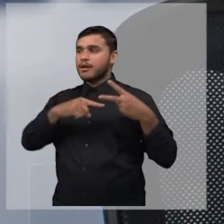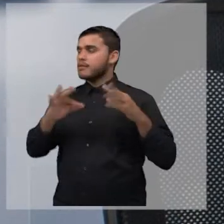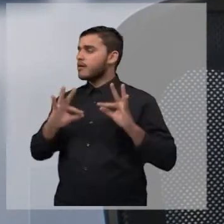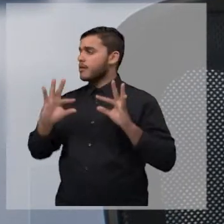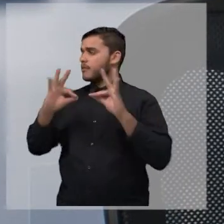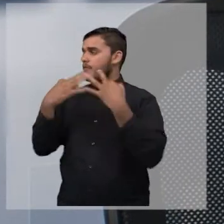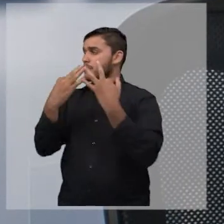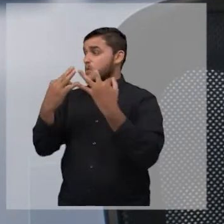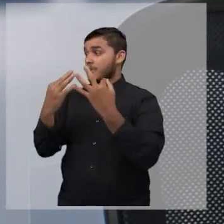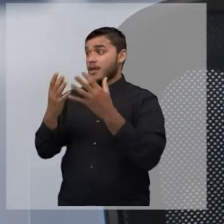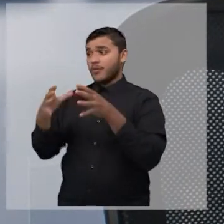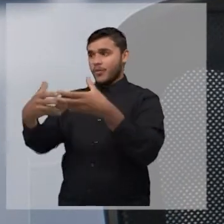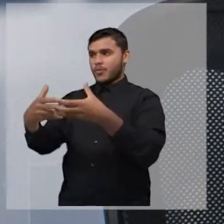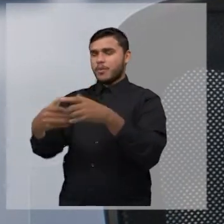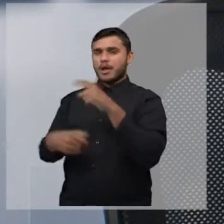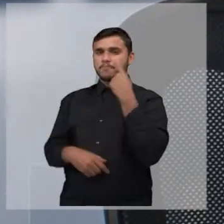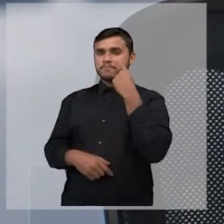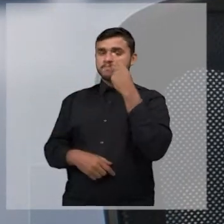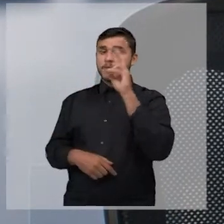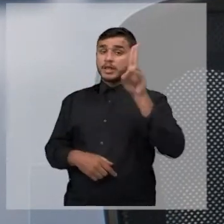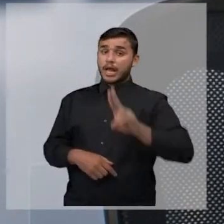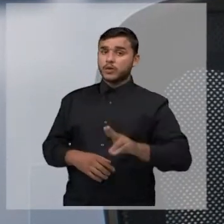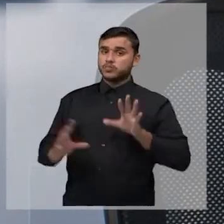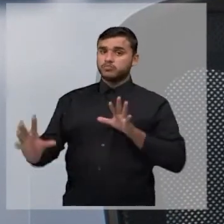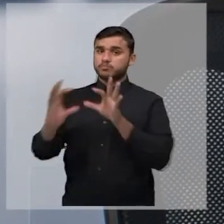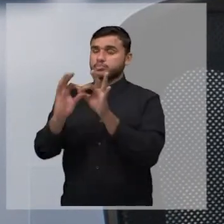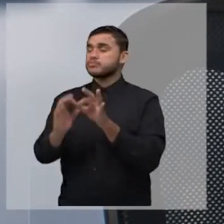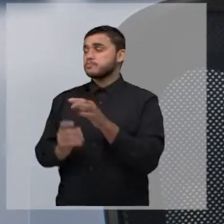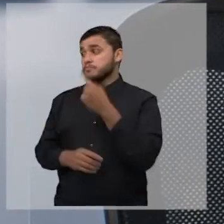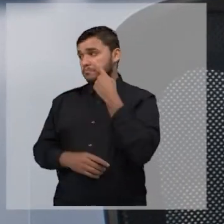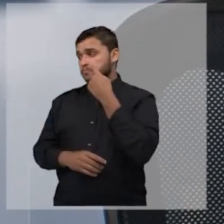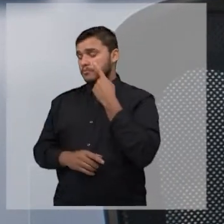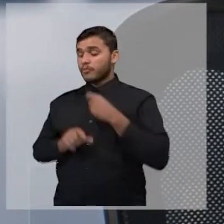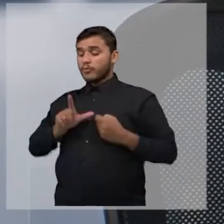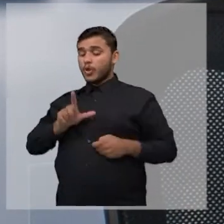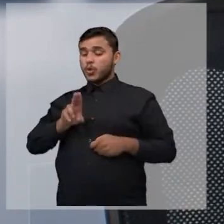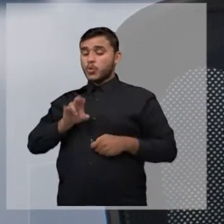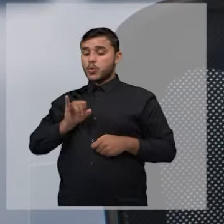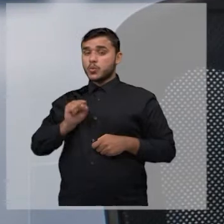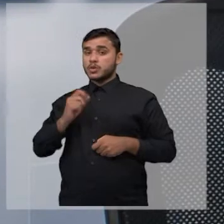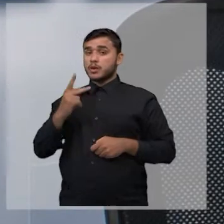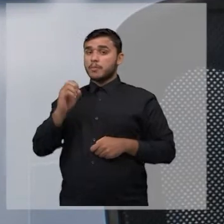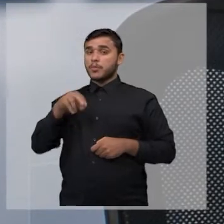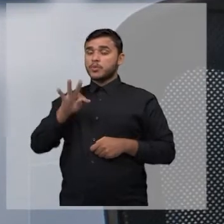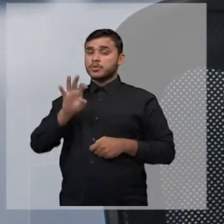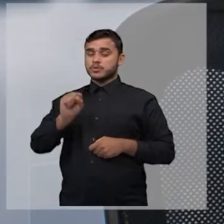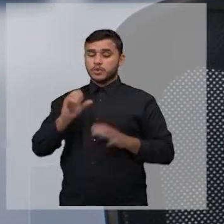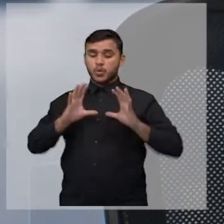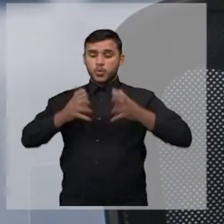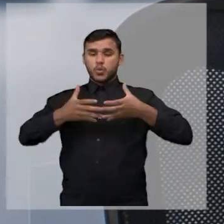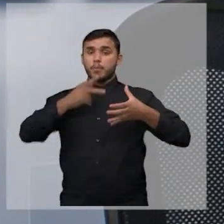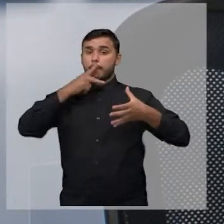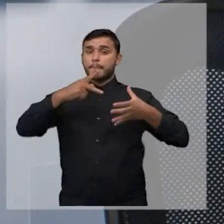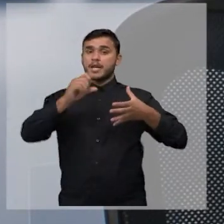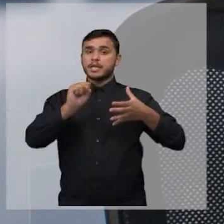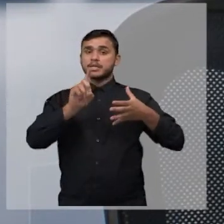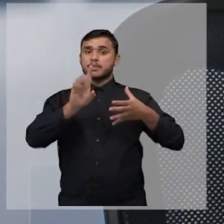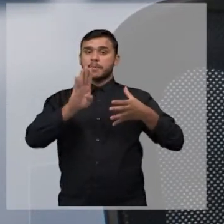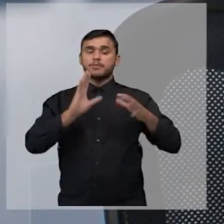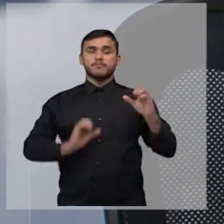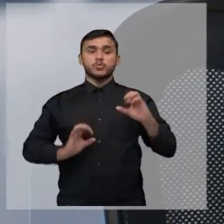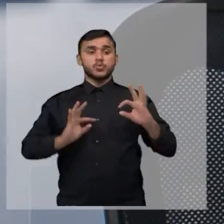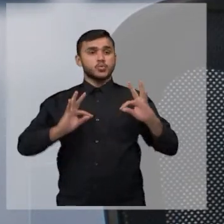Luiz Pontes, ele trabalha com duas perspectivas. Essa que eu já falei agora, de reagrupar os taxistas internos no PSDB, e